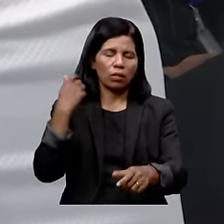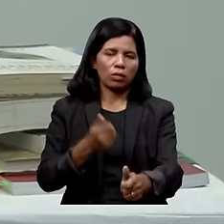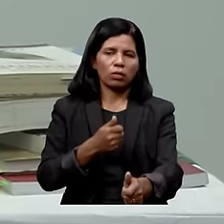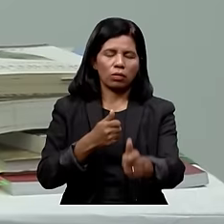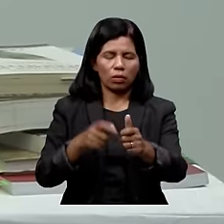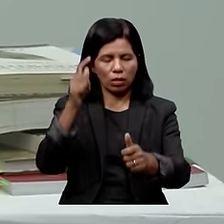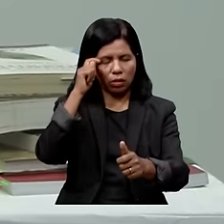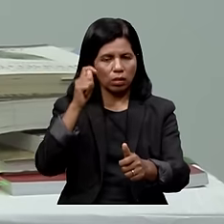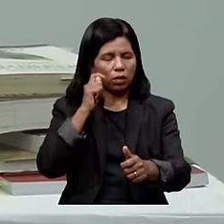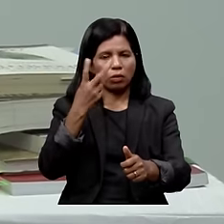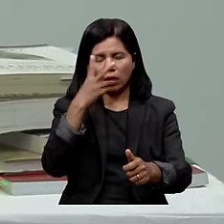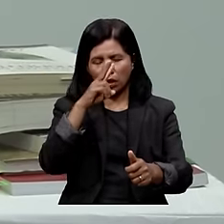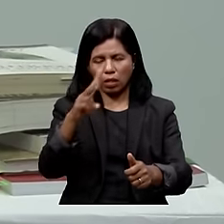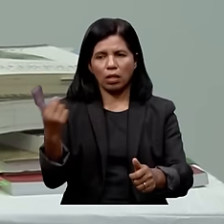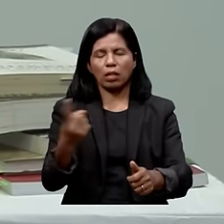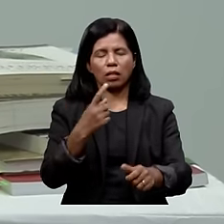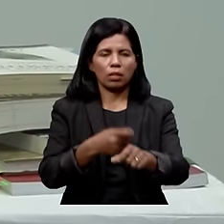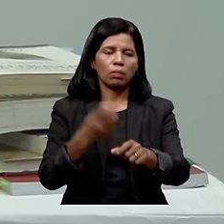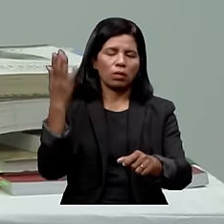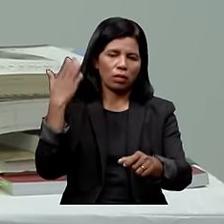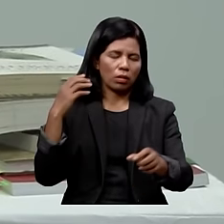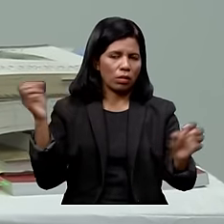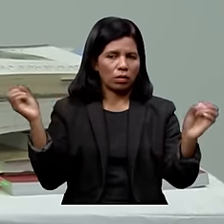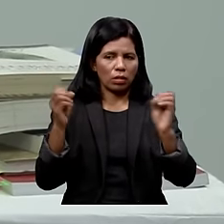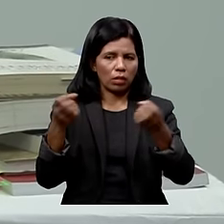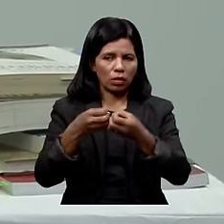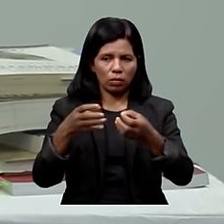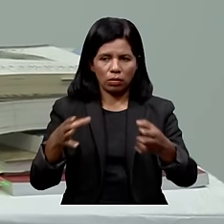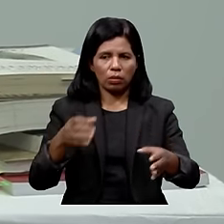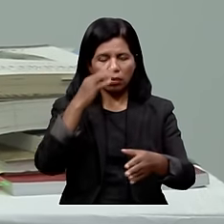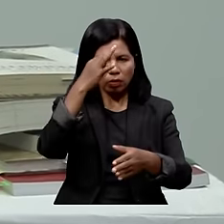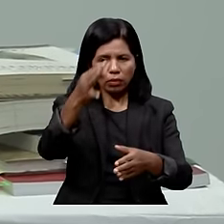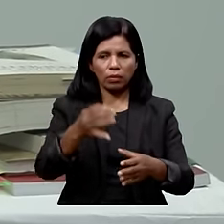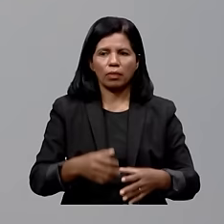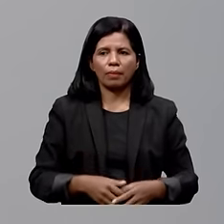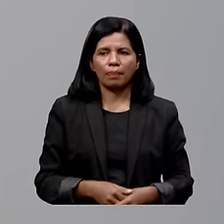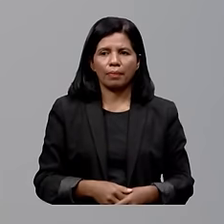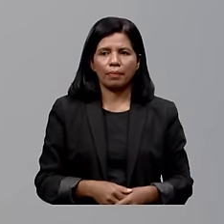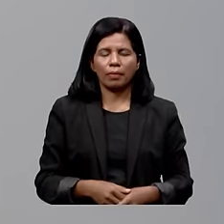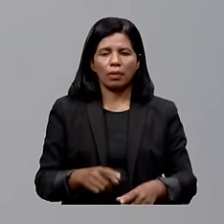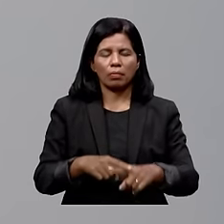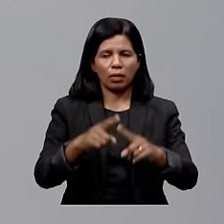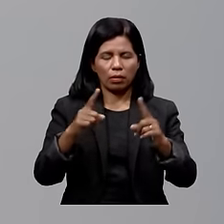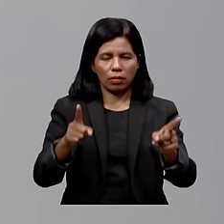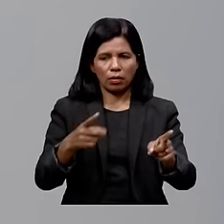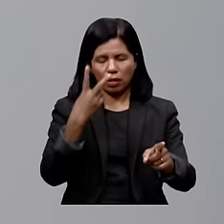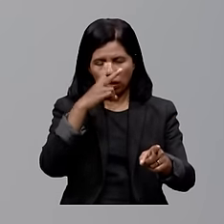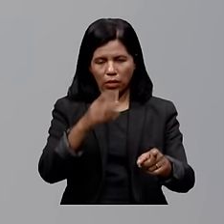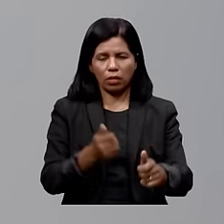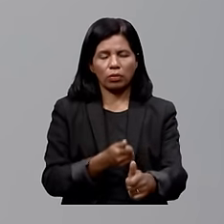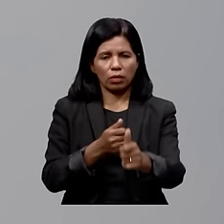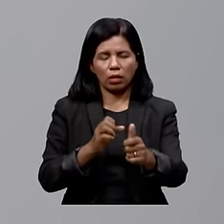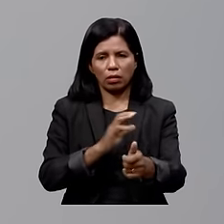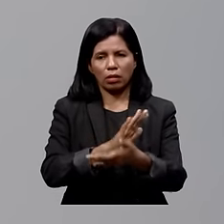tauro, bainira a rebebeg pa passado, se lalau ba oin. Mas bem reconciliação ainda tu irá unir a noin.